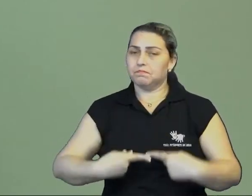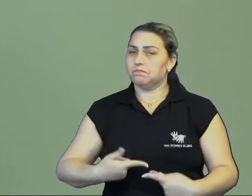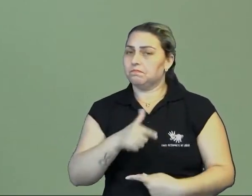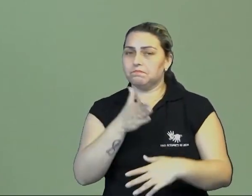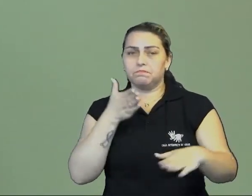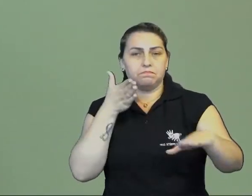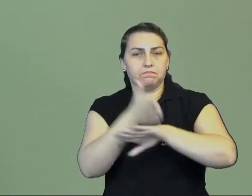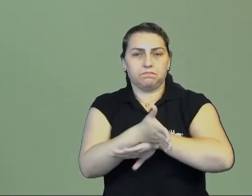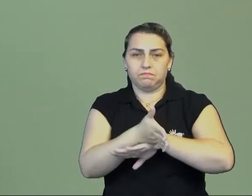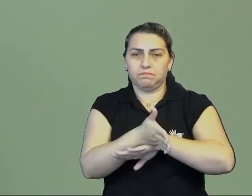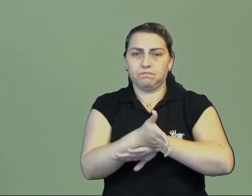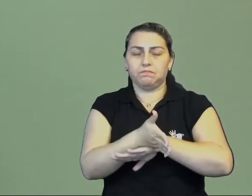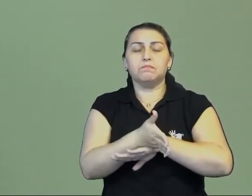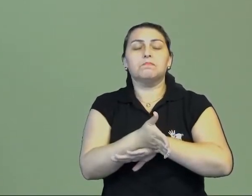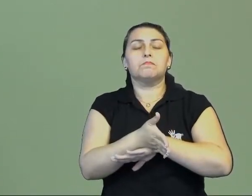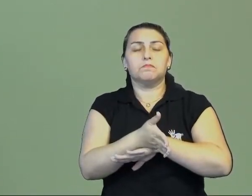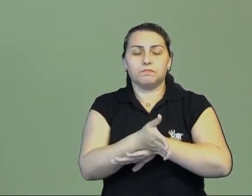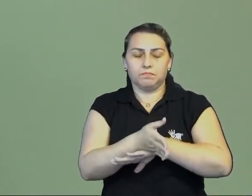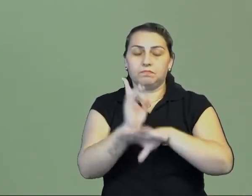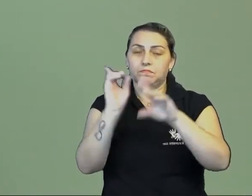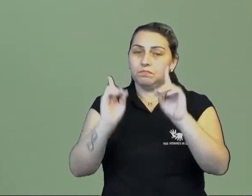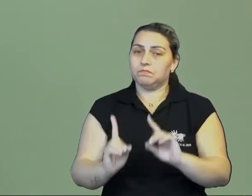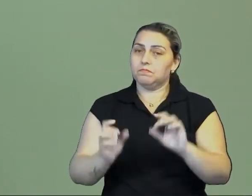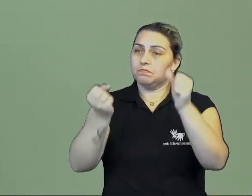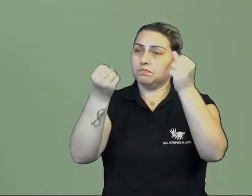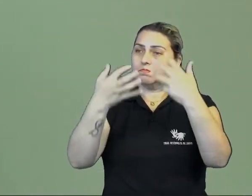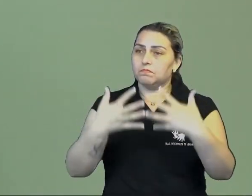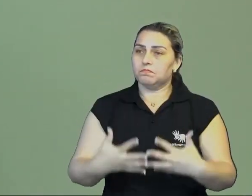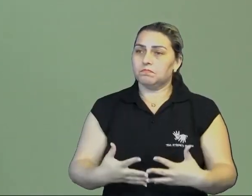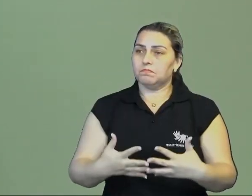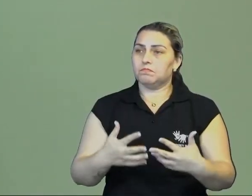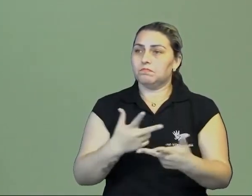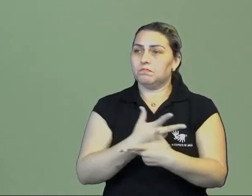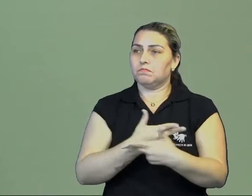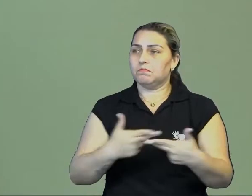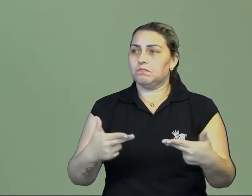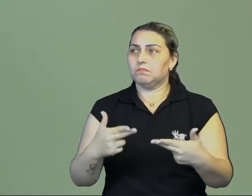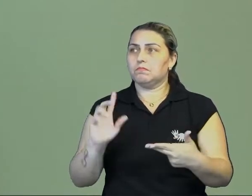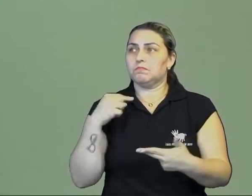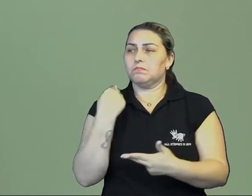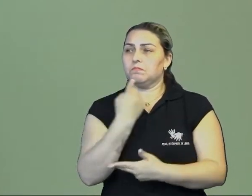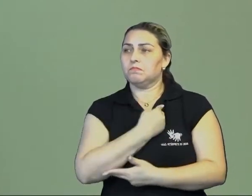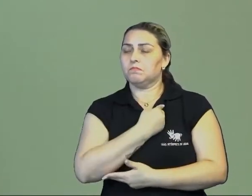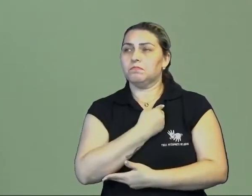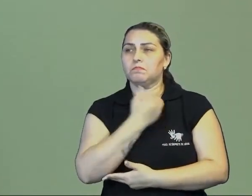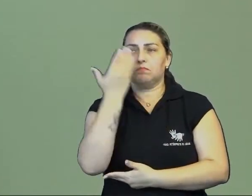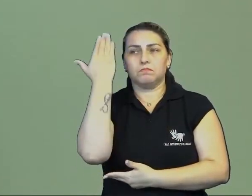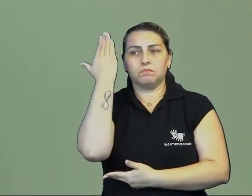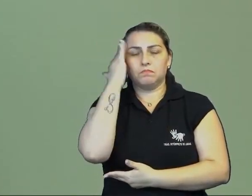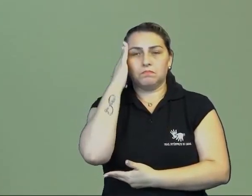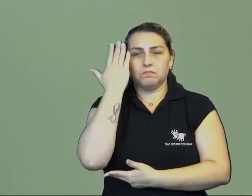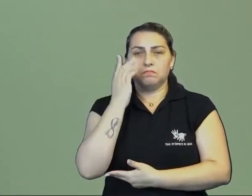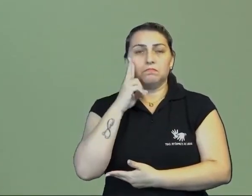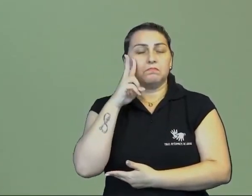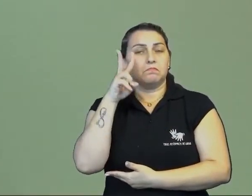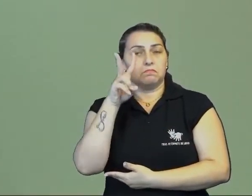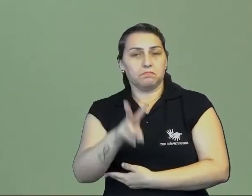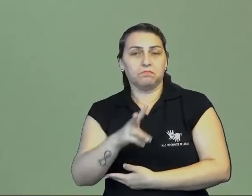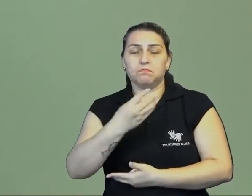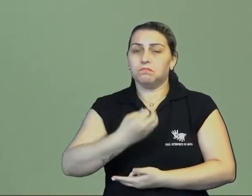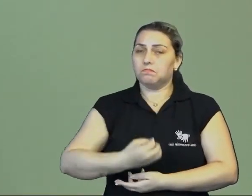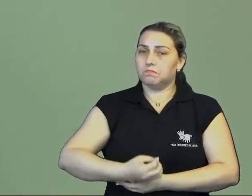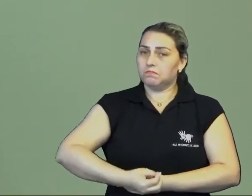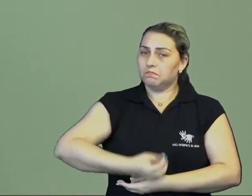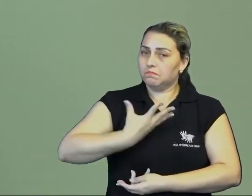acesso a isso. Então os deuses eles dão explicação para as coisas que a gente não entende. E ao olhar para essas